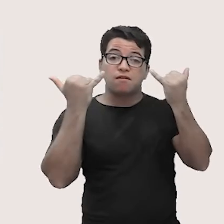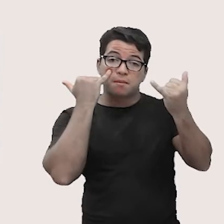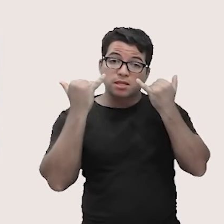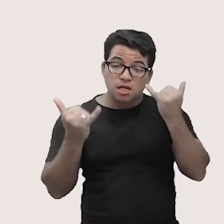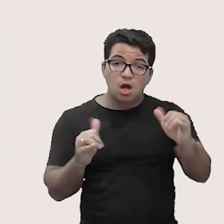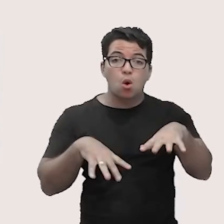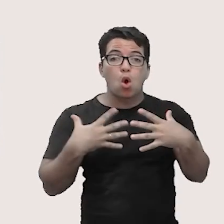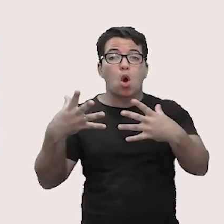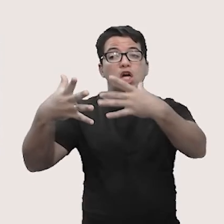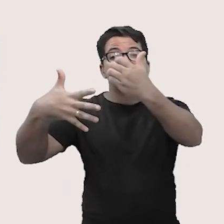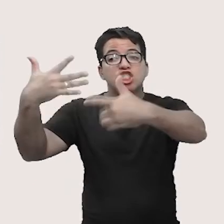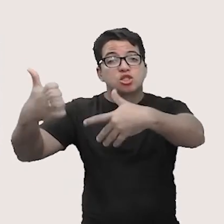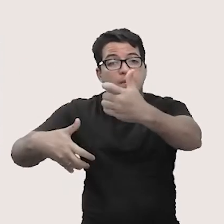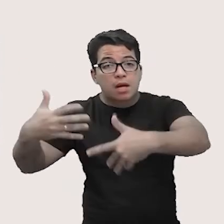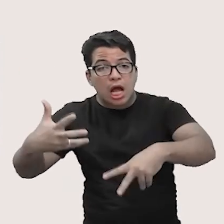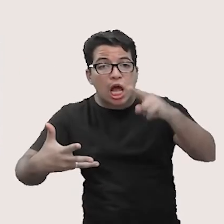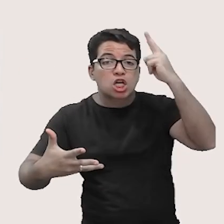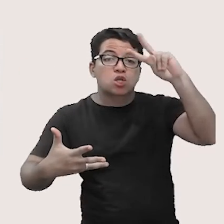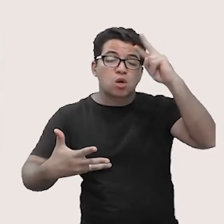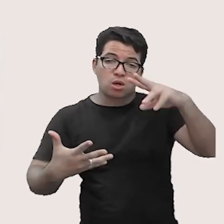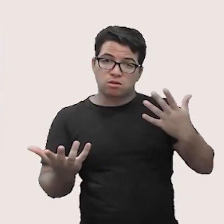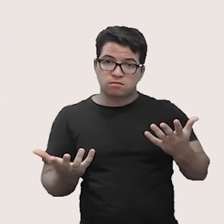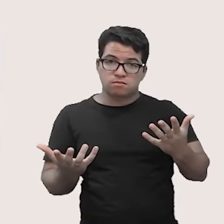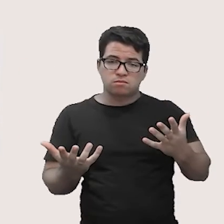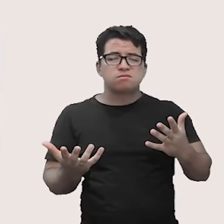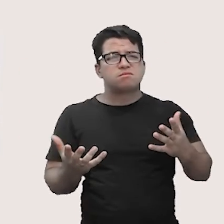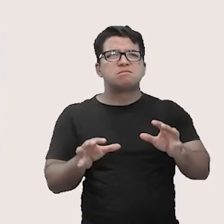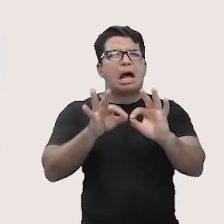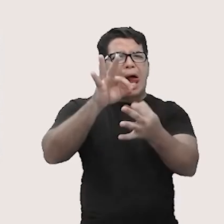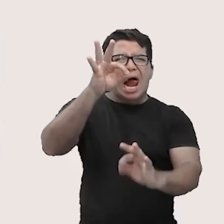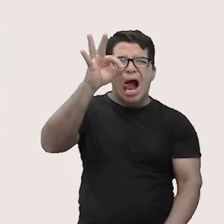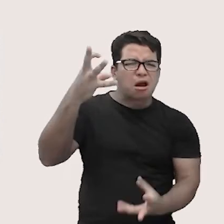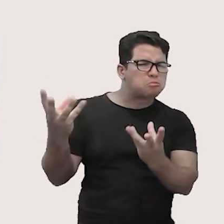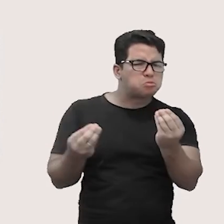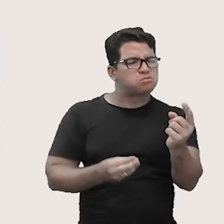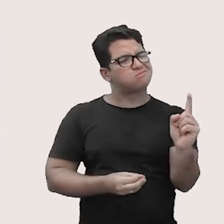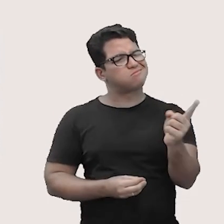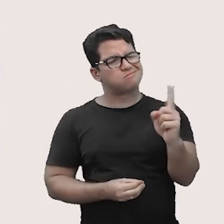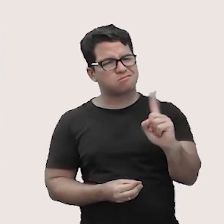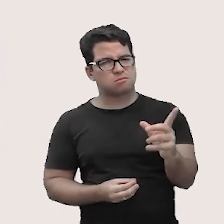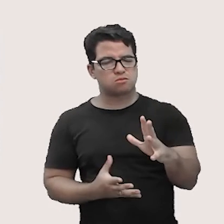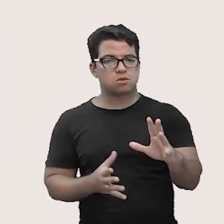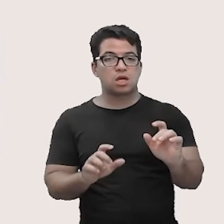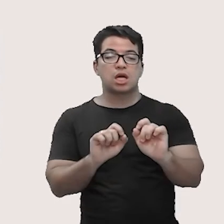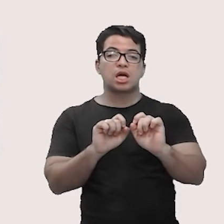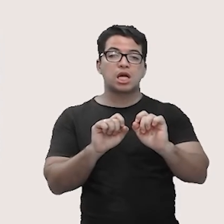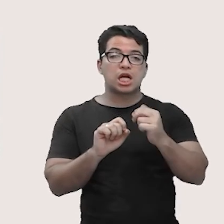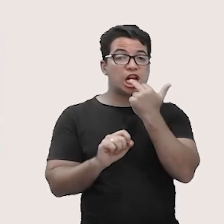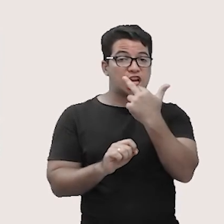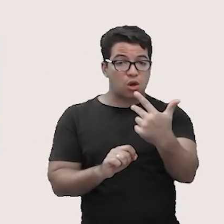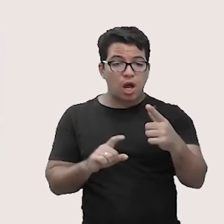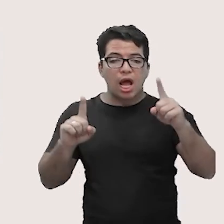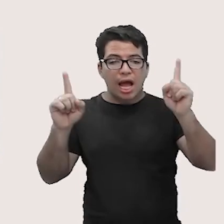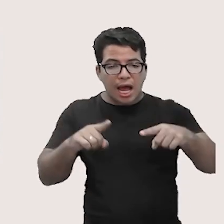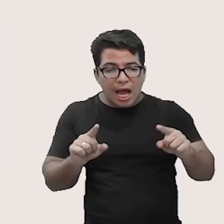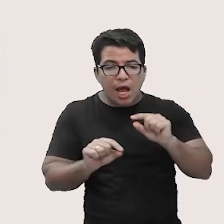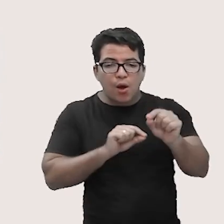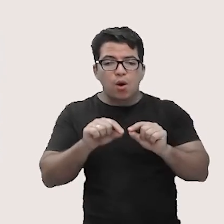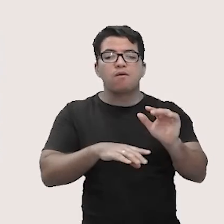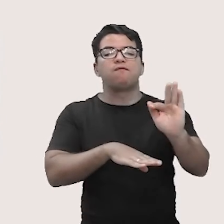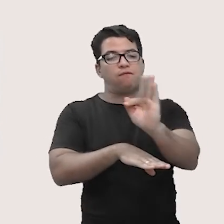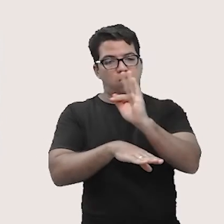uma história, é relativamente curto, né? A linguagem é formal, clara e objetiva, tem um título,